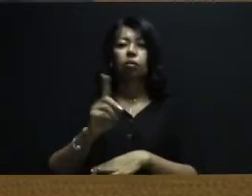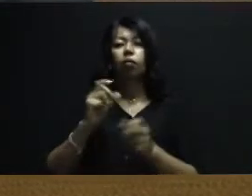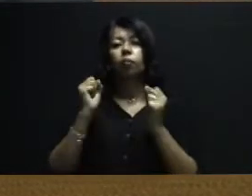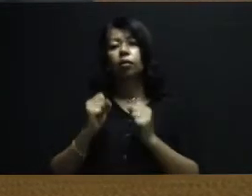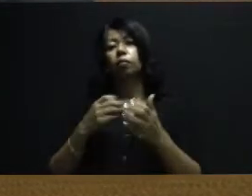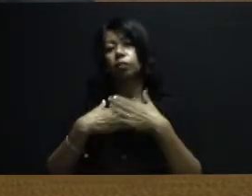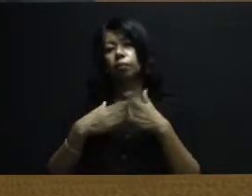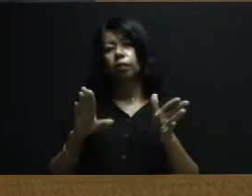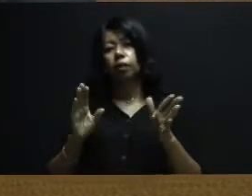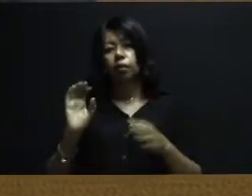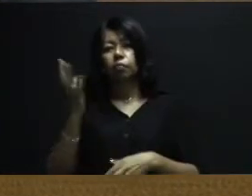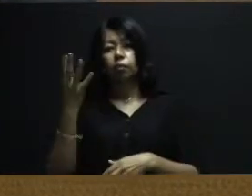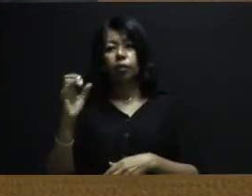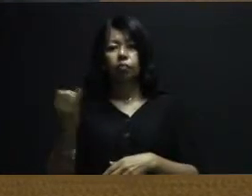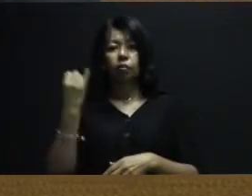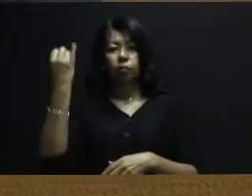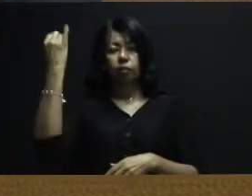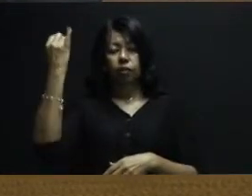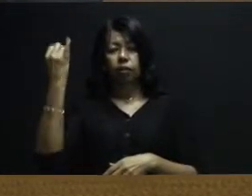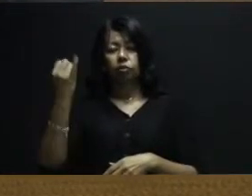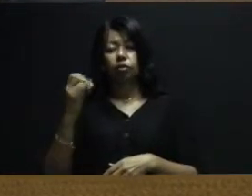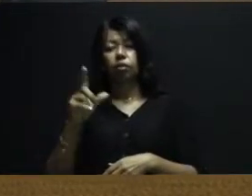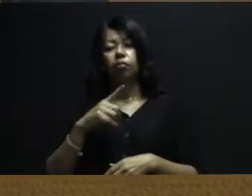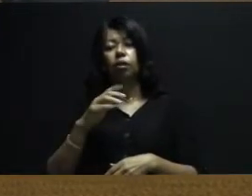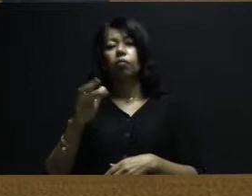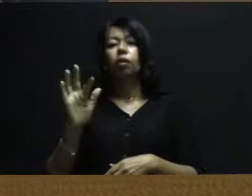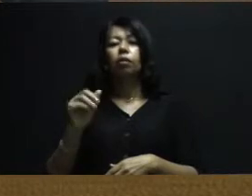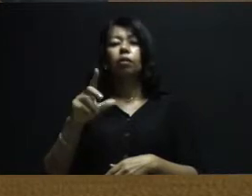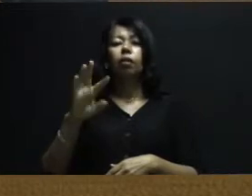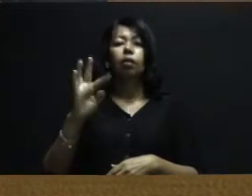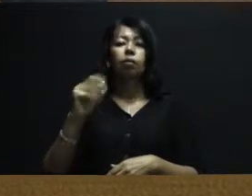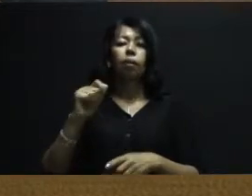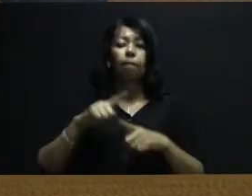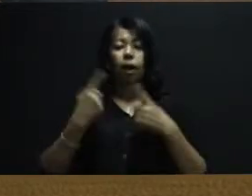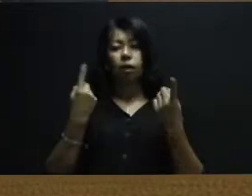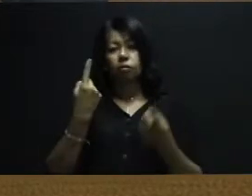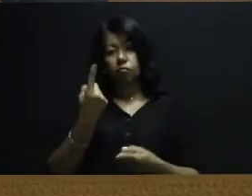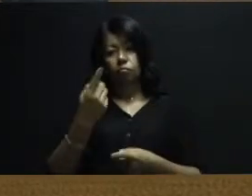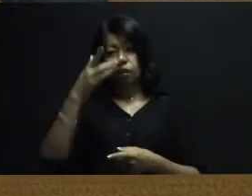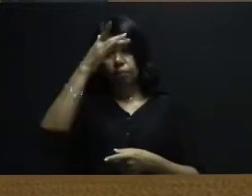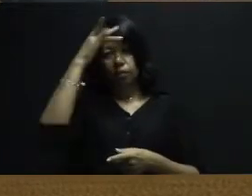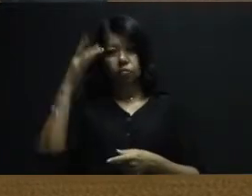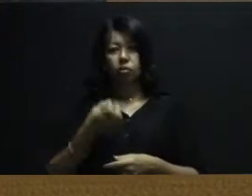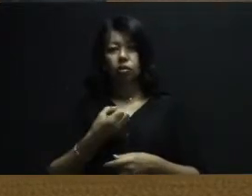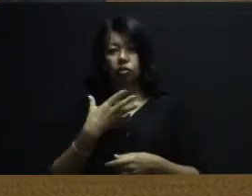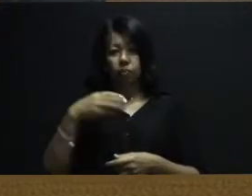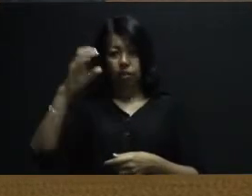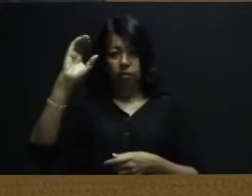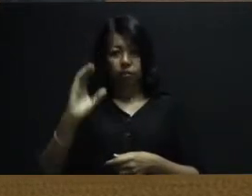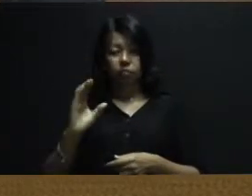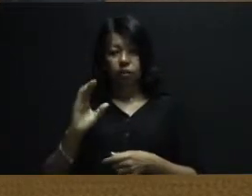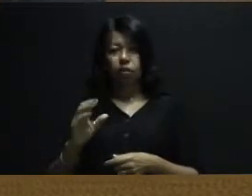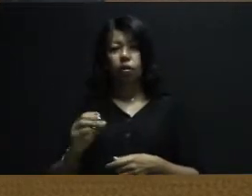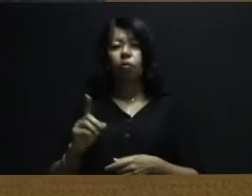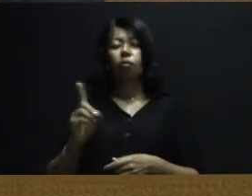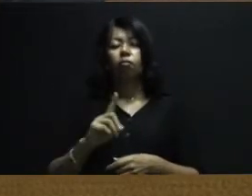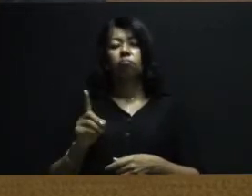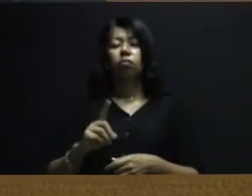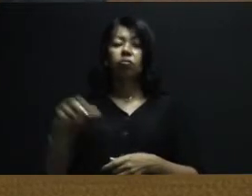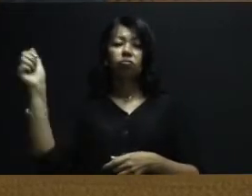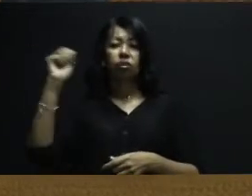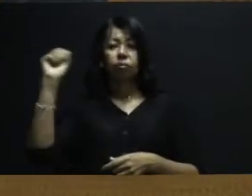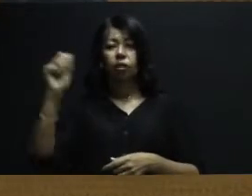esse momento importante. Que não saia um atleta, mas que saia um cidadão. Que não saia um campeão